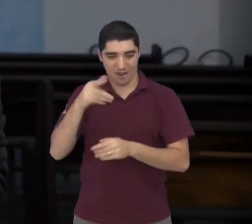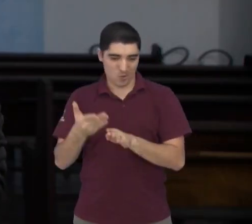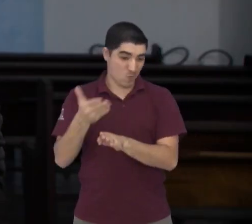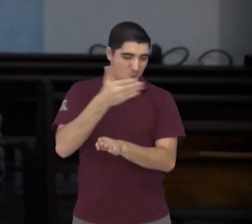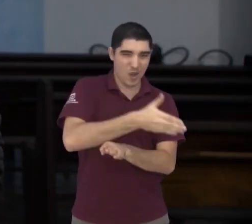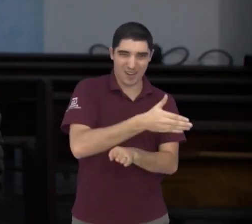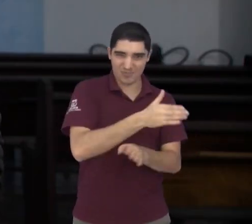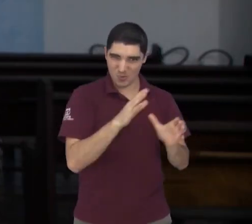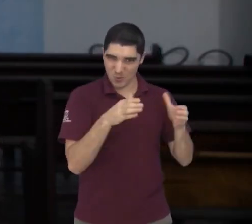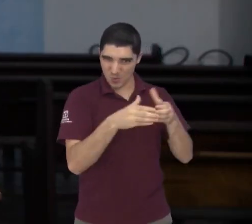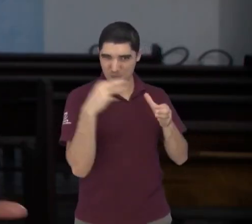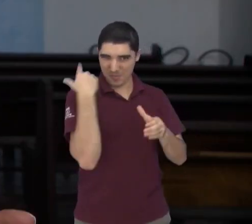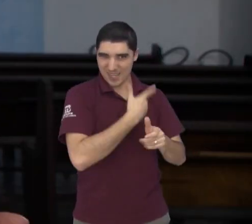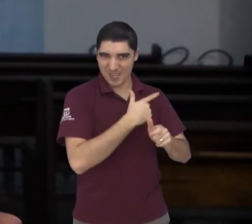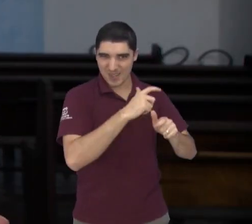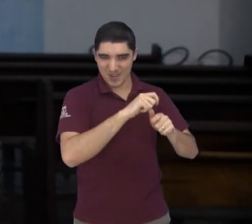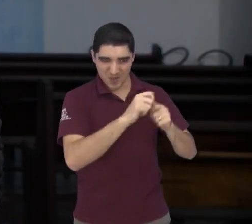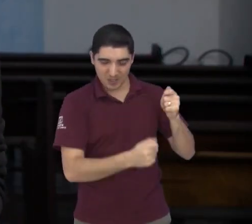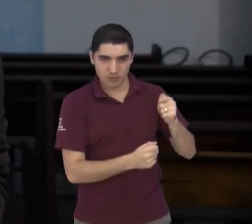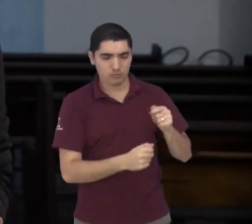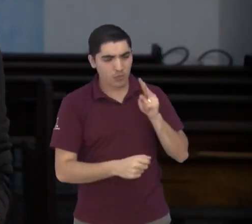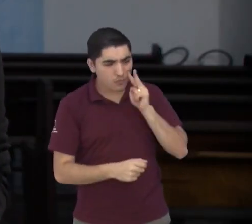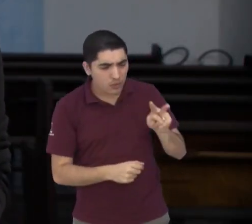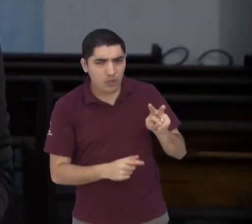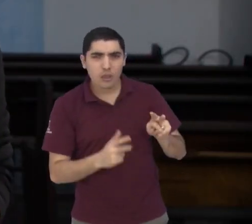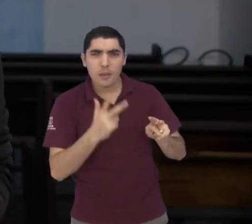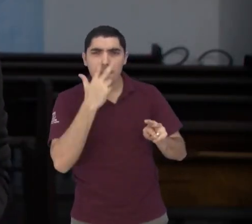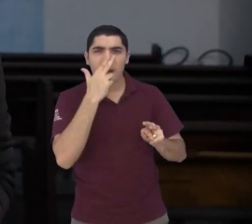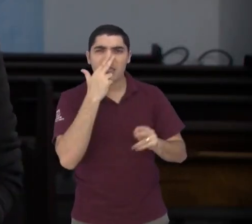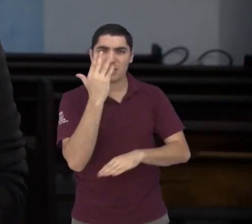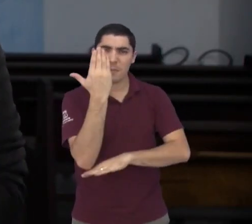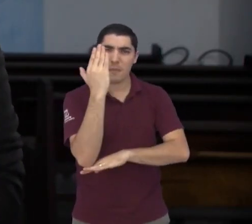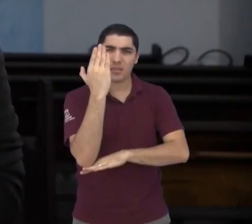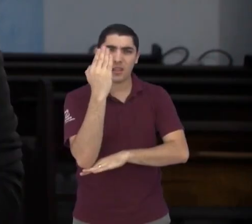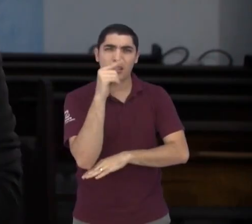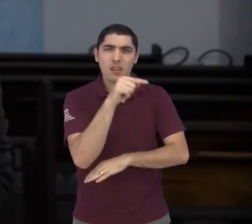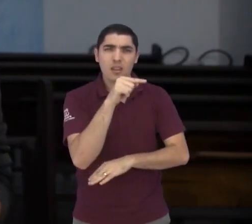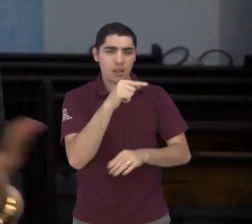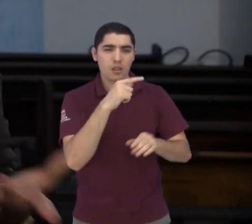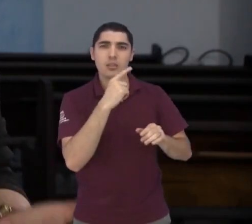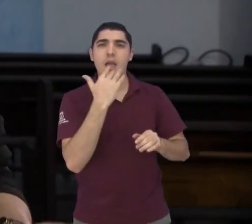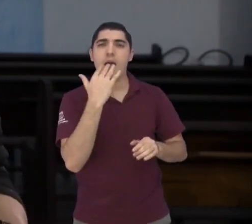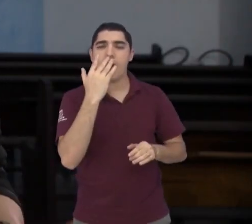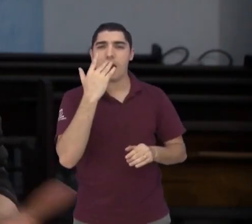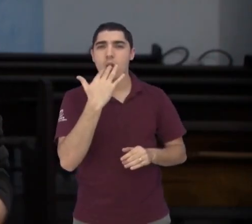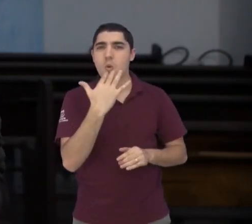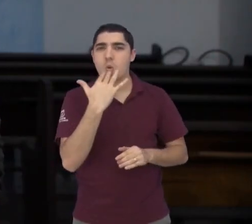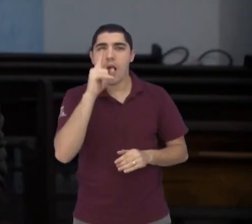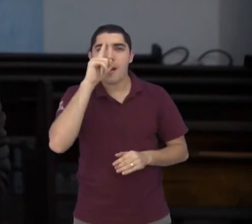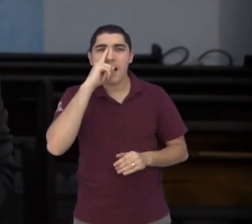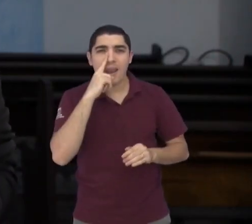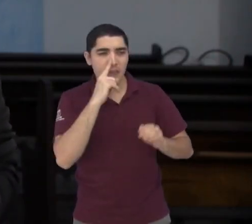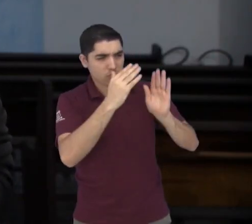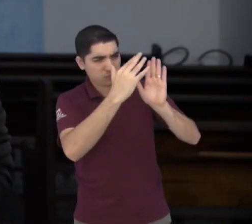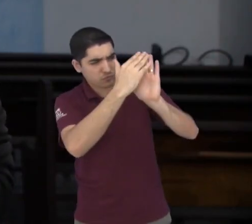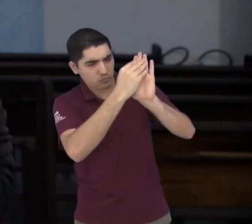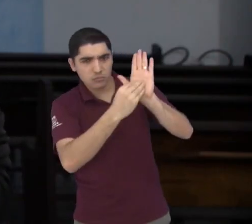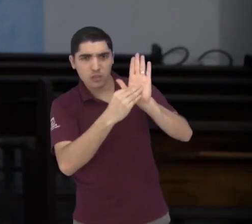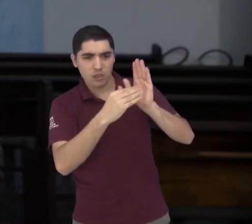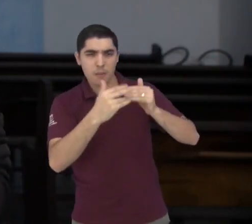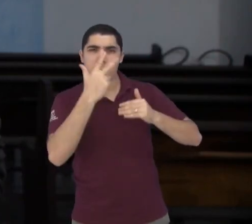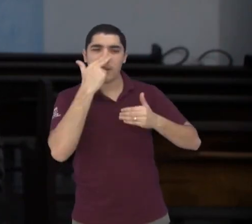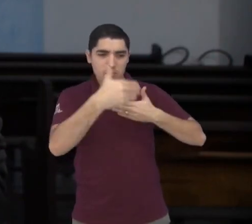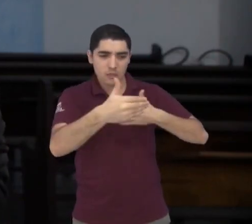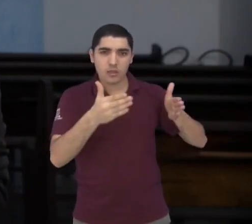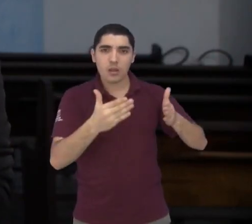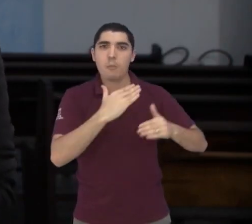aparece uma espécie de caixão, uma madeira com uma fita amarela. A fita amarela, Nossa Senhora do Rosário, mas o que tinha por